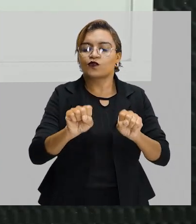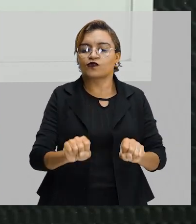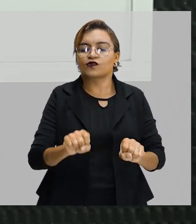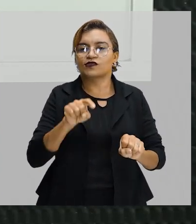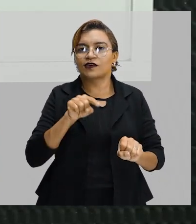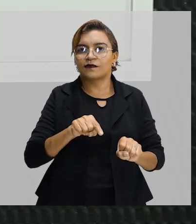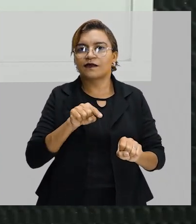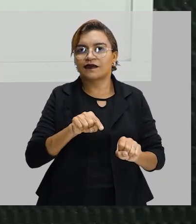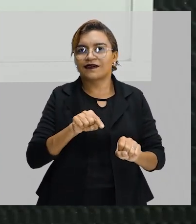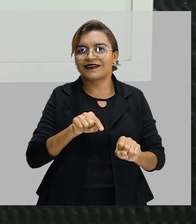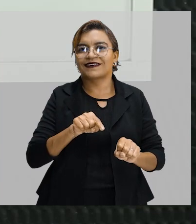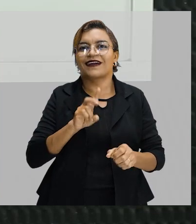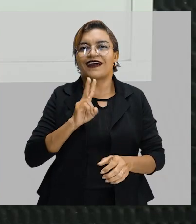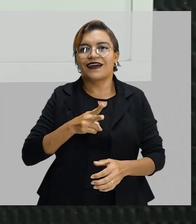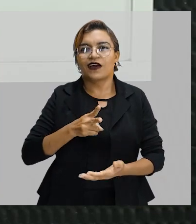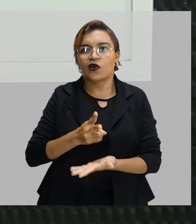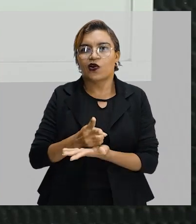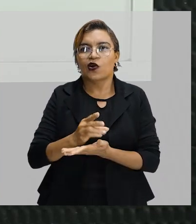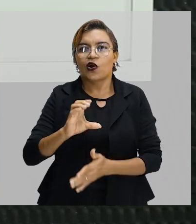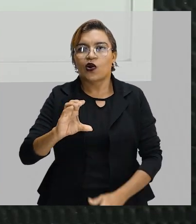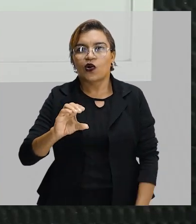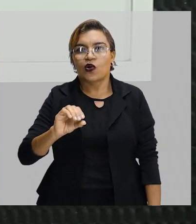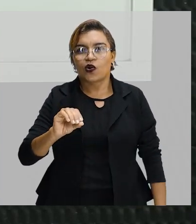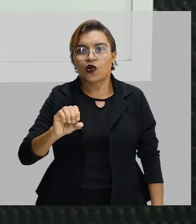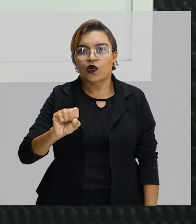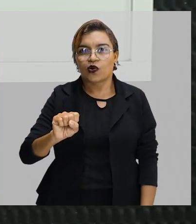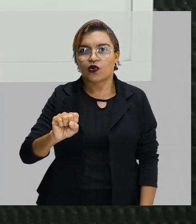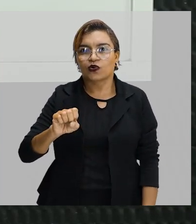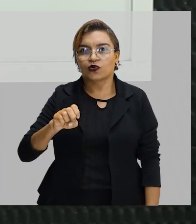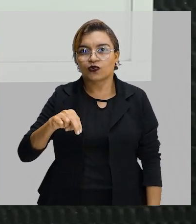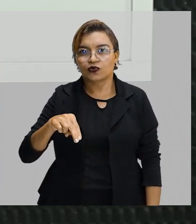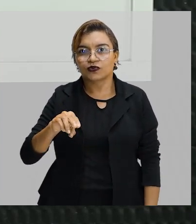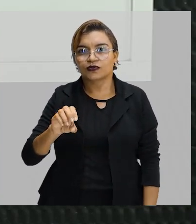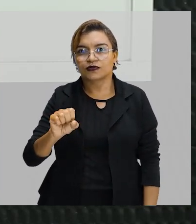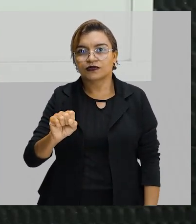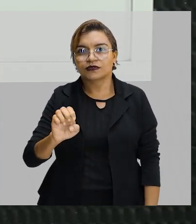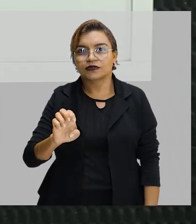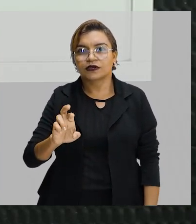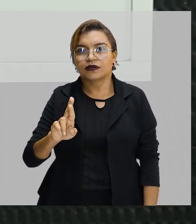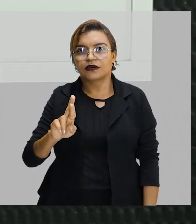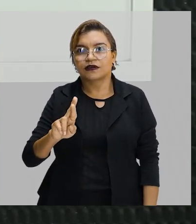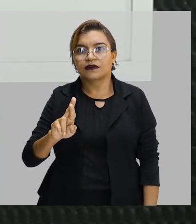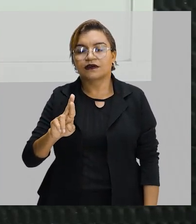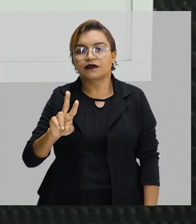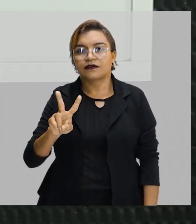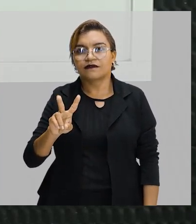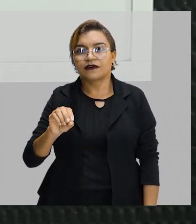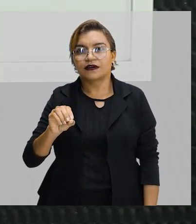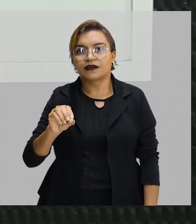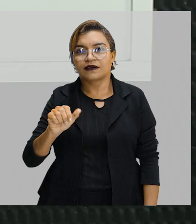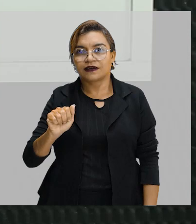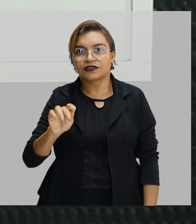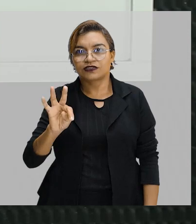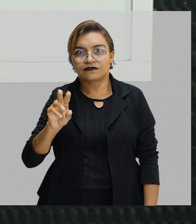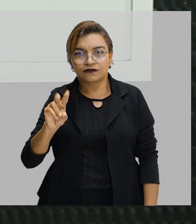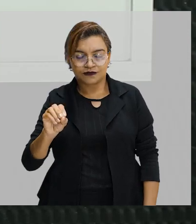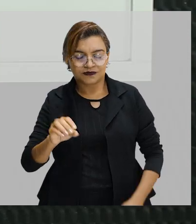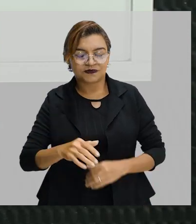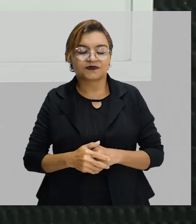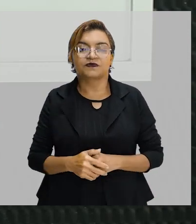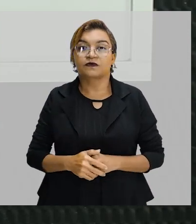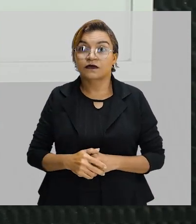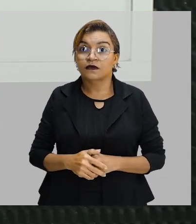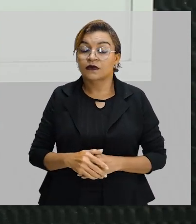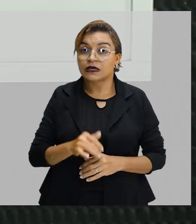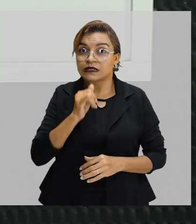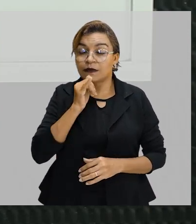ele é conservativo, tá certo? Então nós podemos, né, até pegar essas duas palavrinhas-chave. Primeiro,